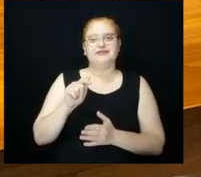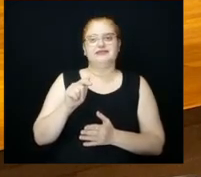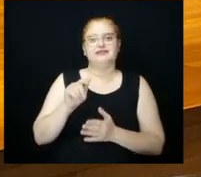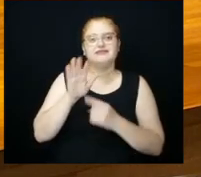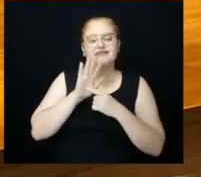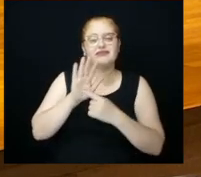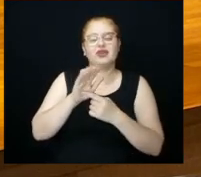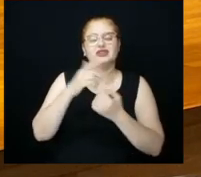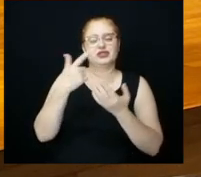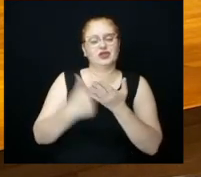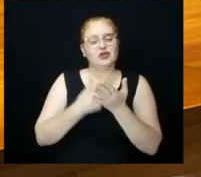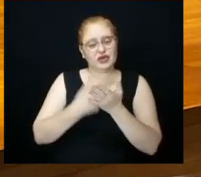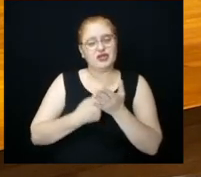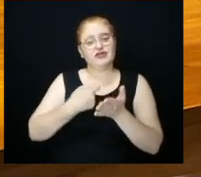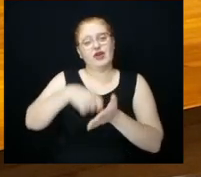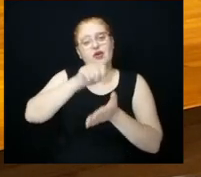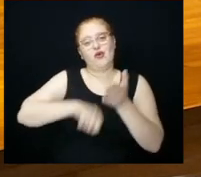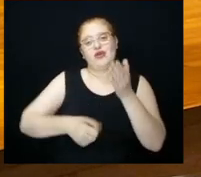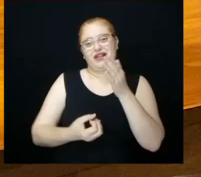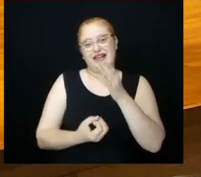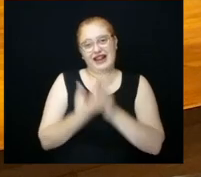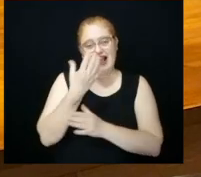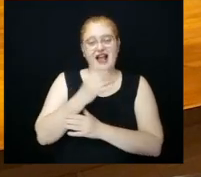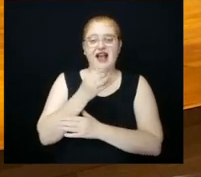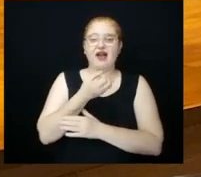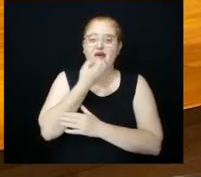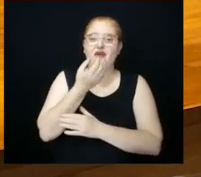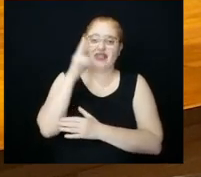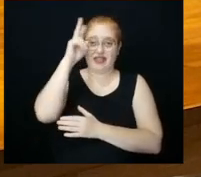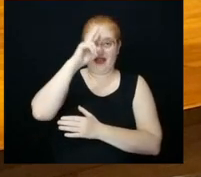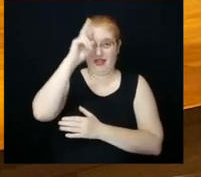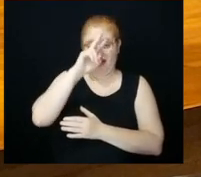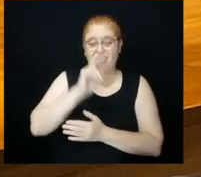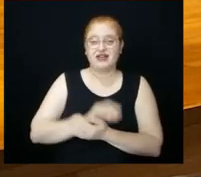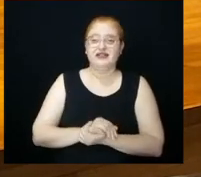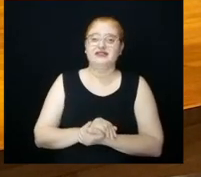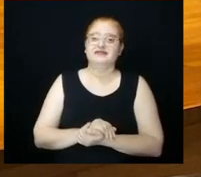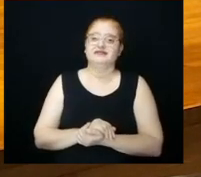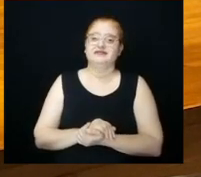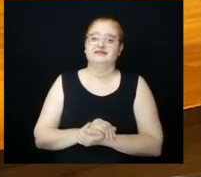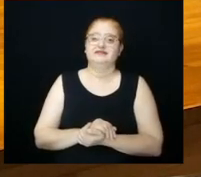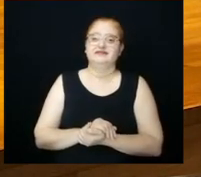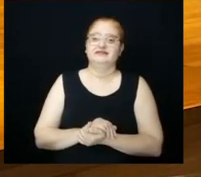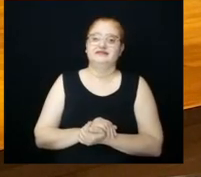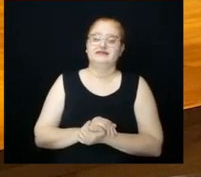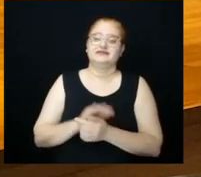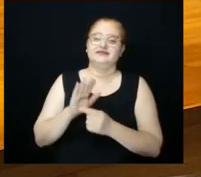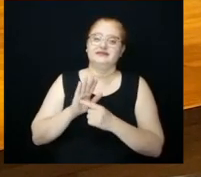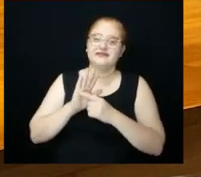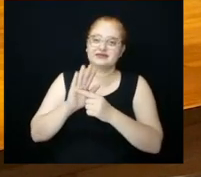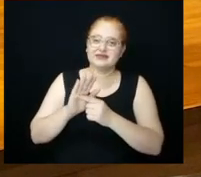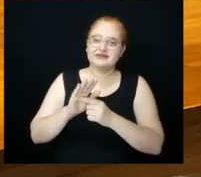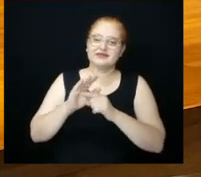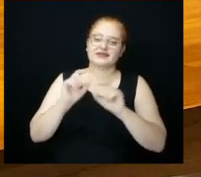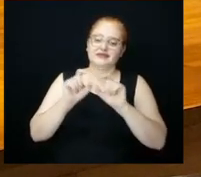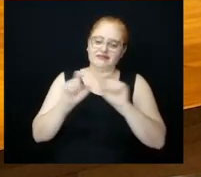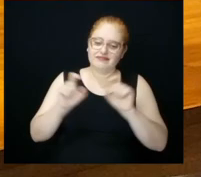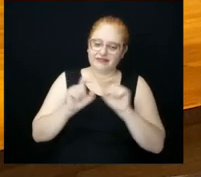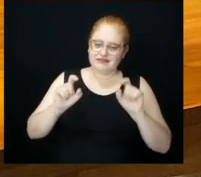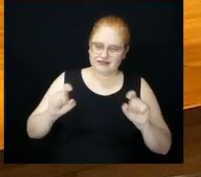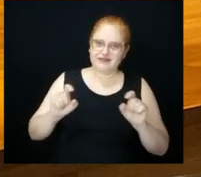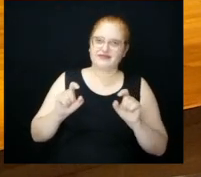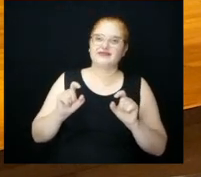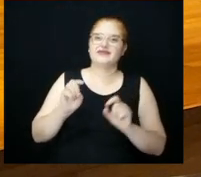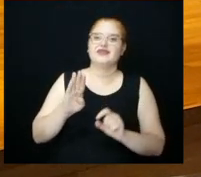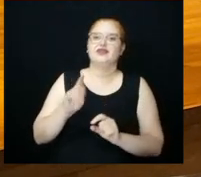livro, a autora vai contar a história e vai colocar os trechos do blog. Então, a gente vai acompanhando em dois